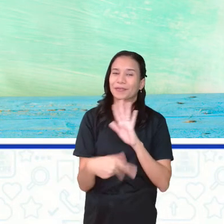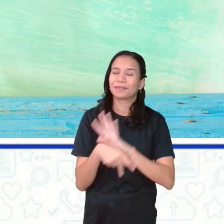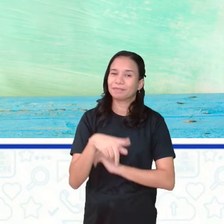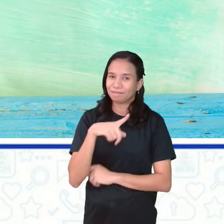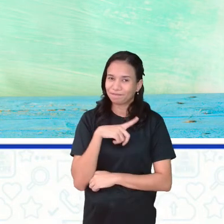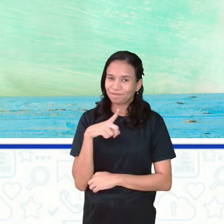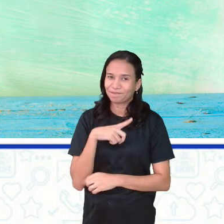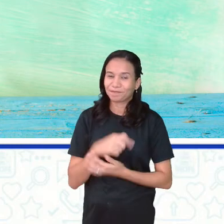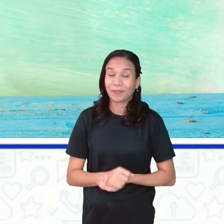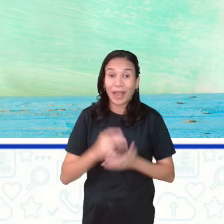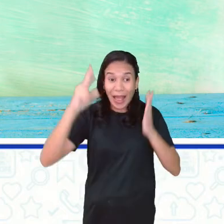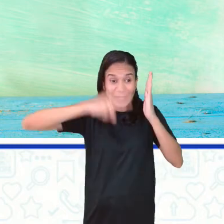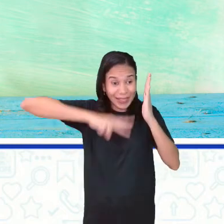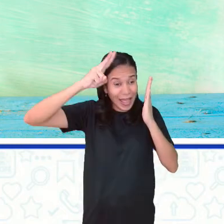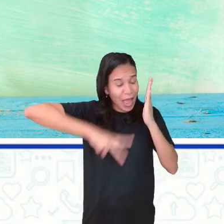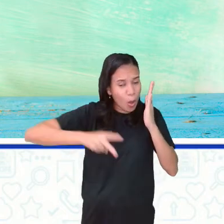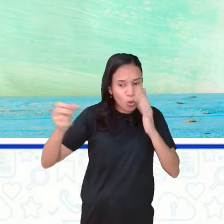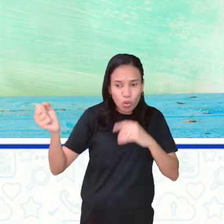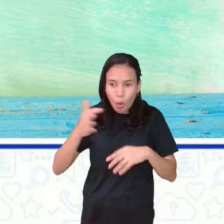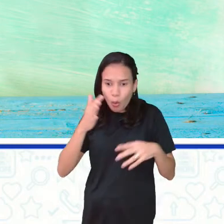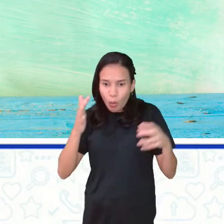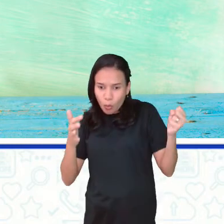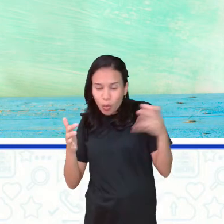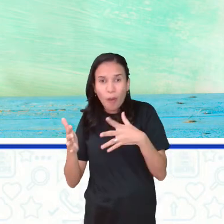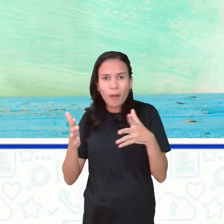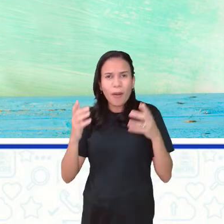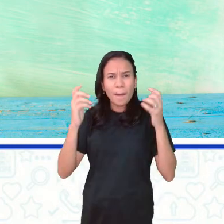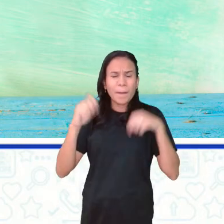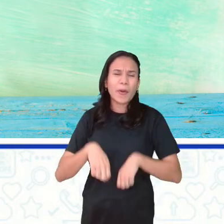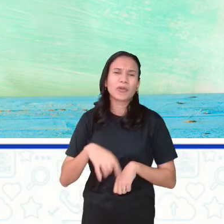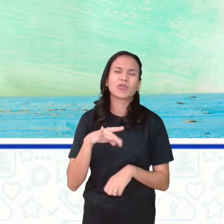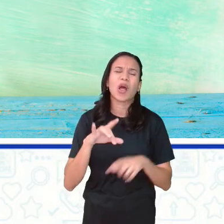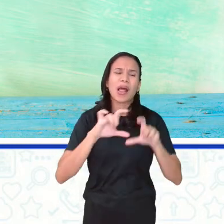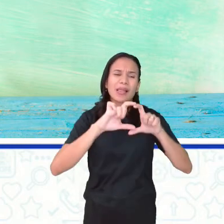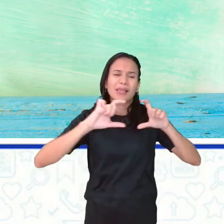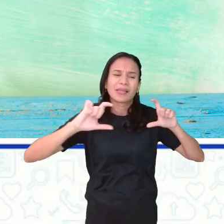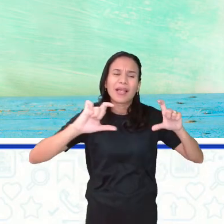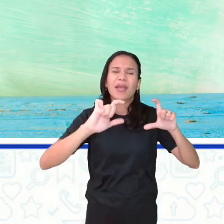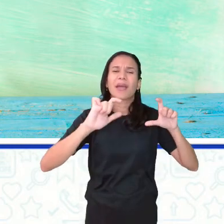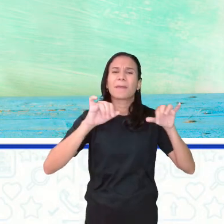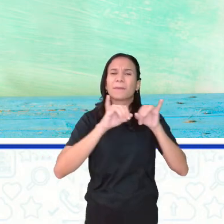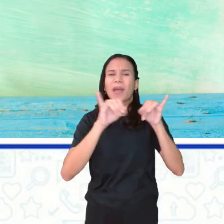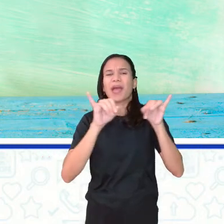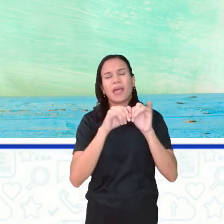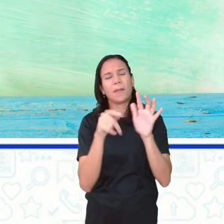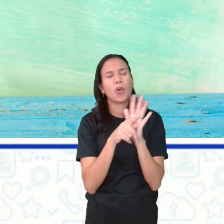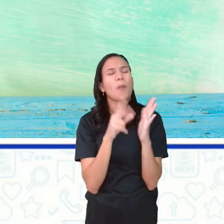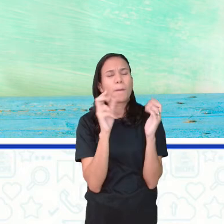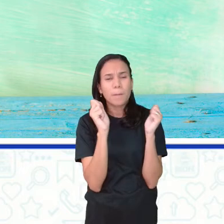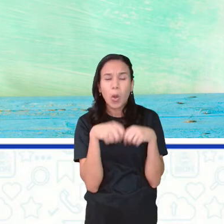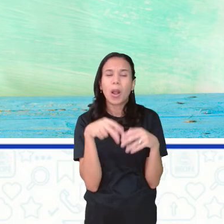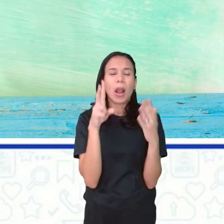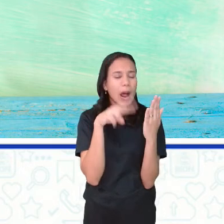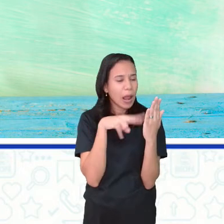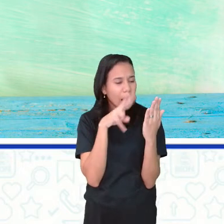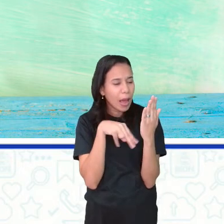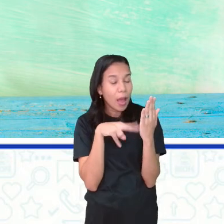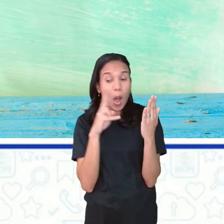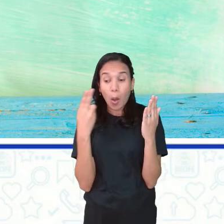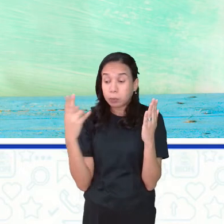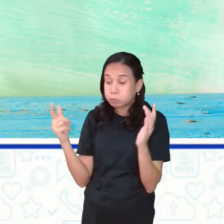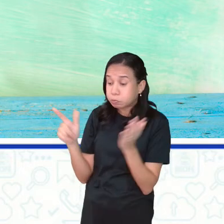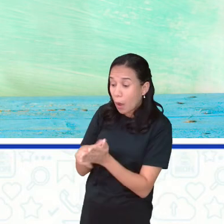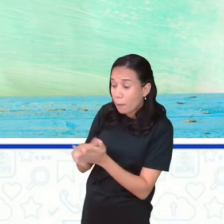escola, né? Leia algo, nem que seja um rótulo de embalagem que esteja voando nas ruas, ou mesmo no pátio da